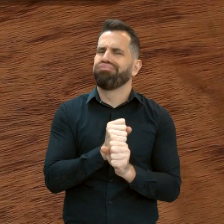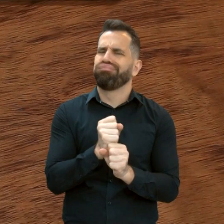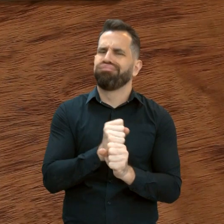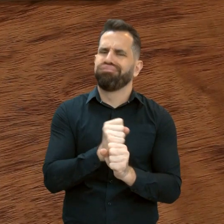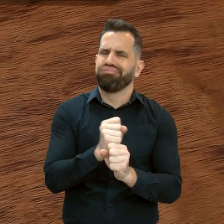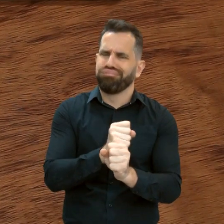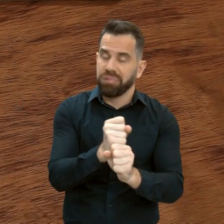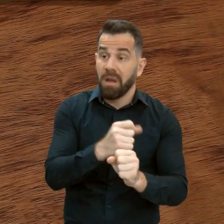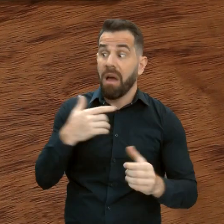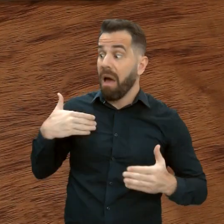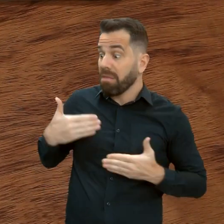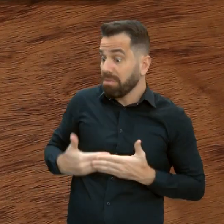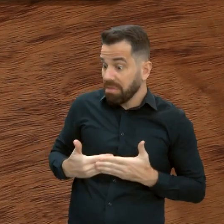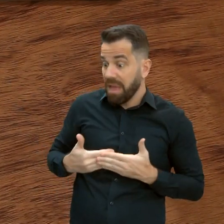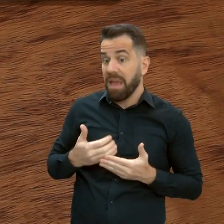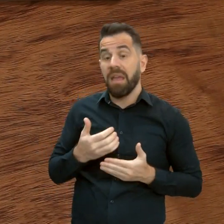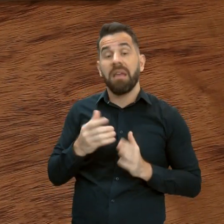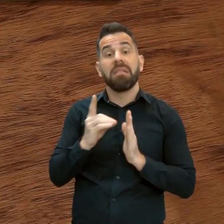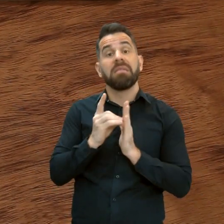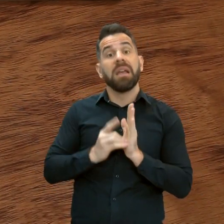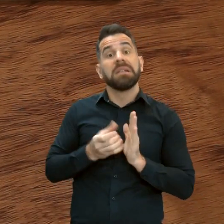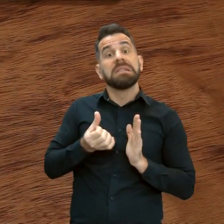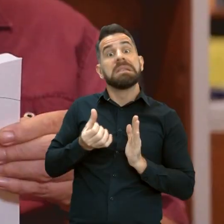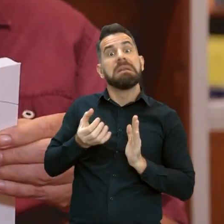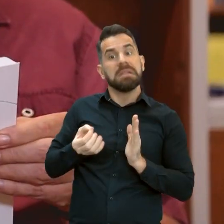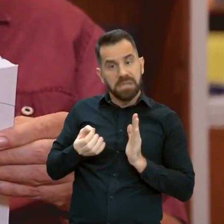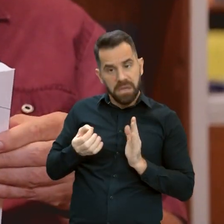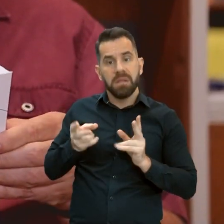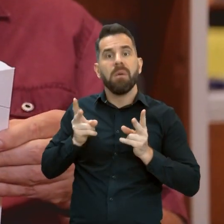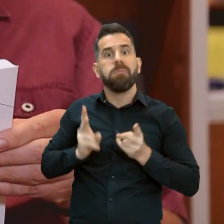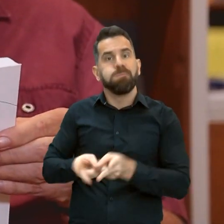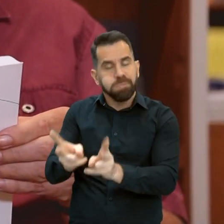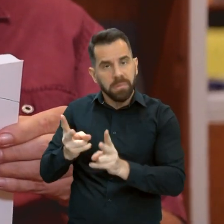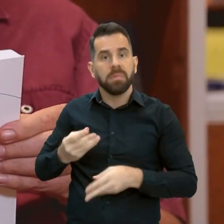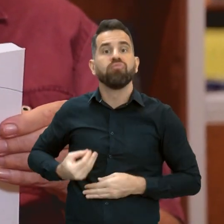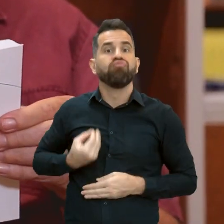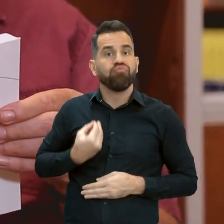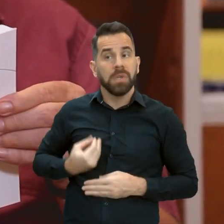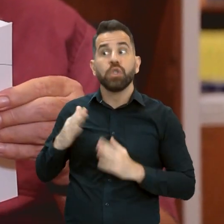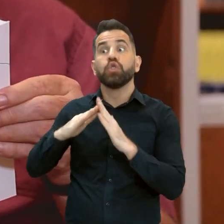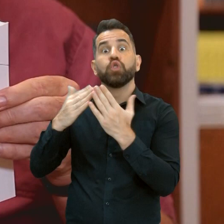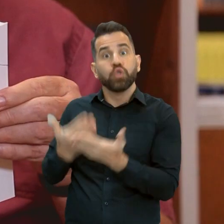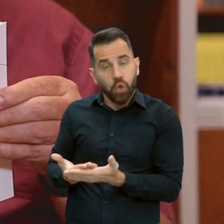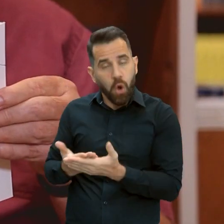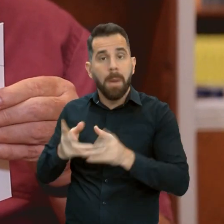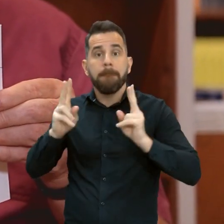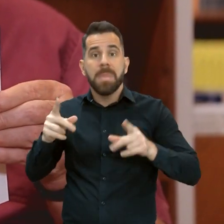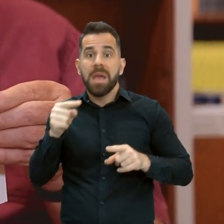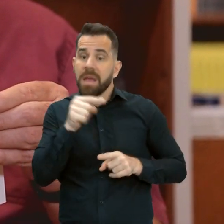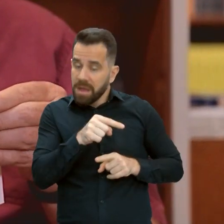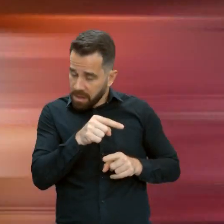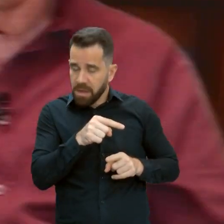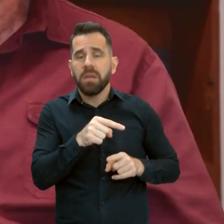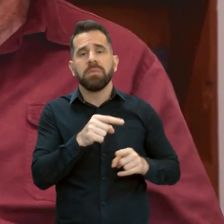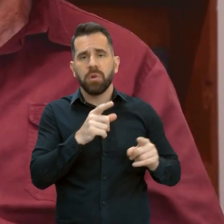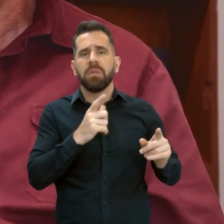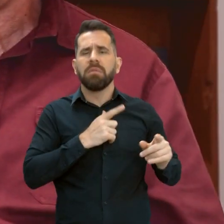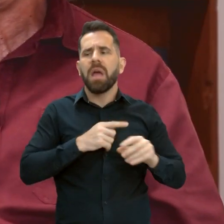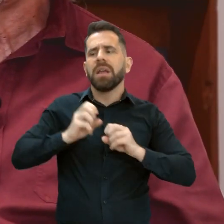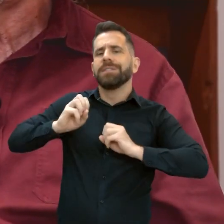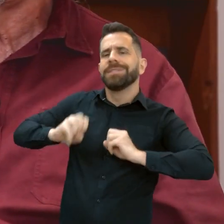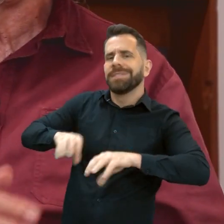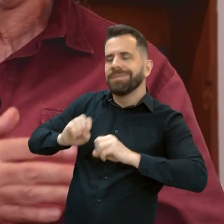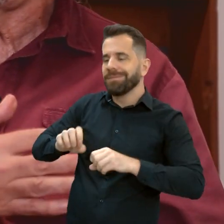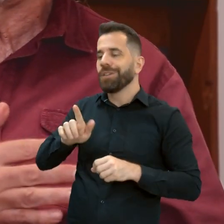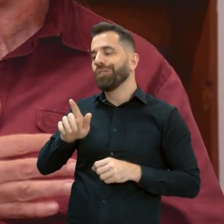século passado, era usado em escolas para ensinar geometria, traduções, né, dos elementos de Euclides, né. O problema é que